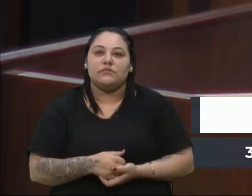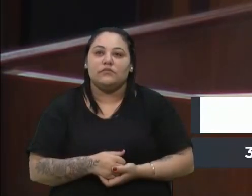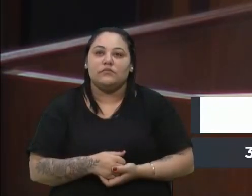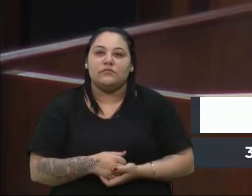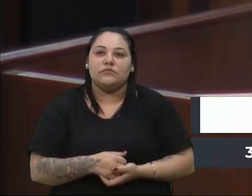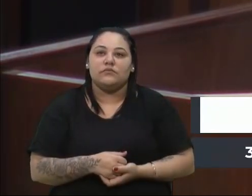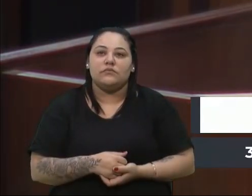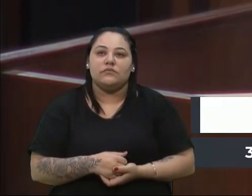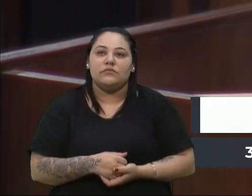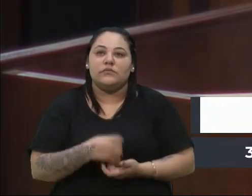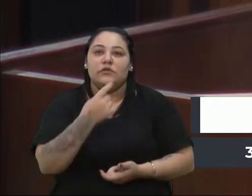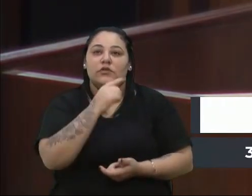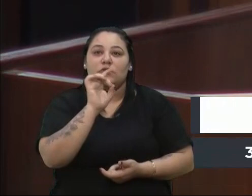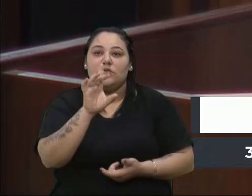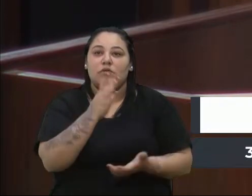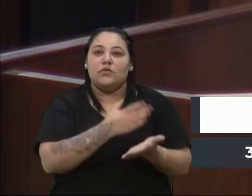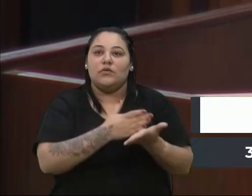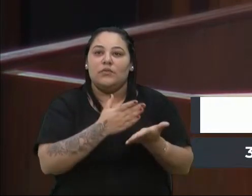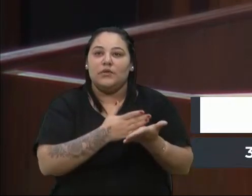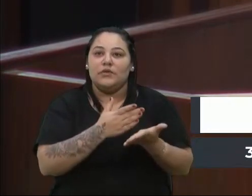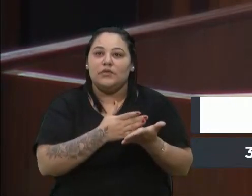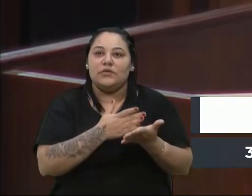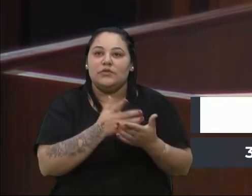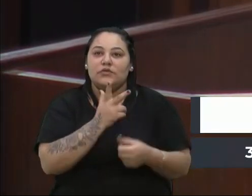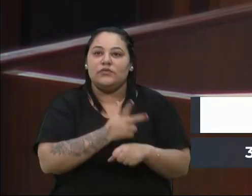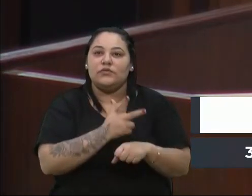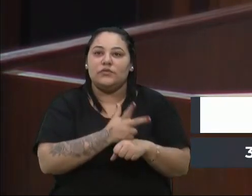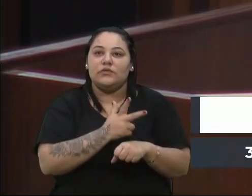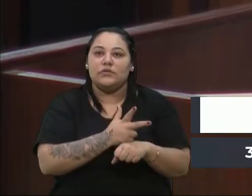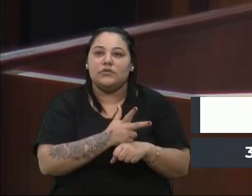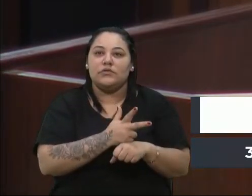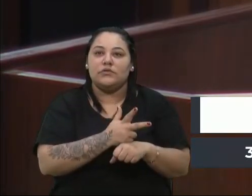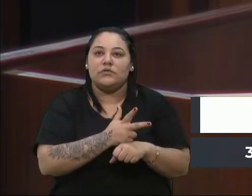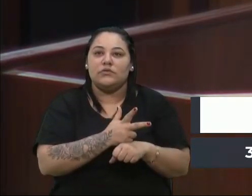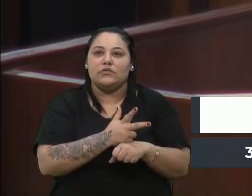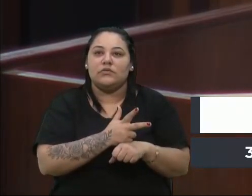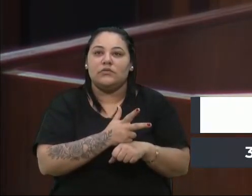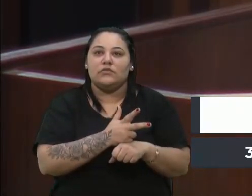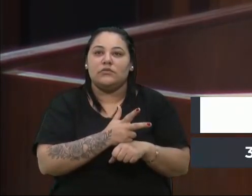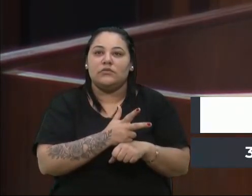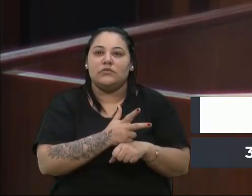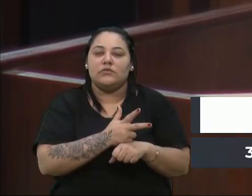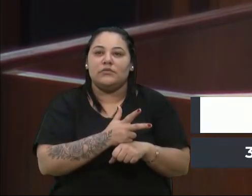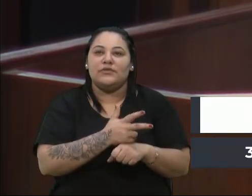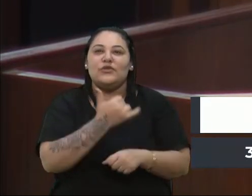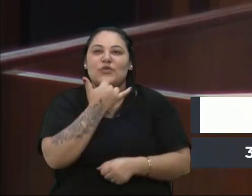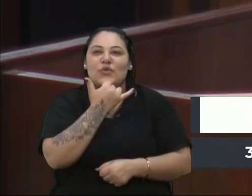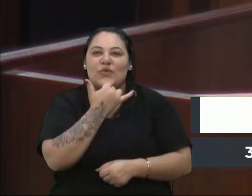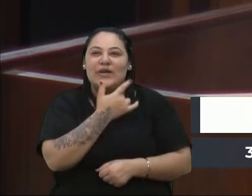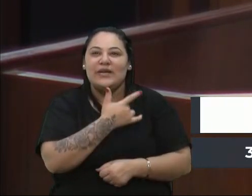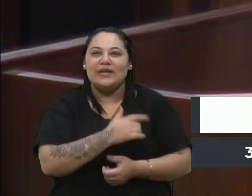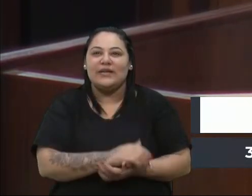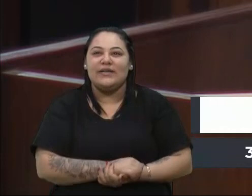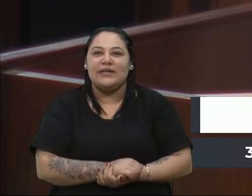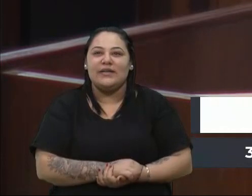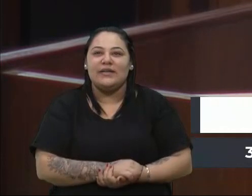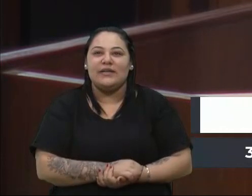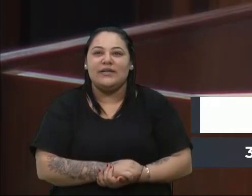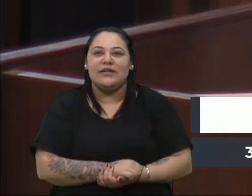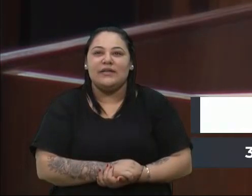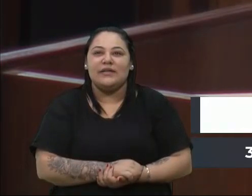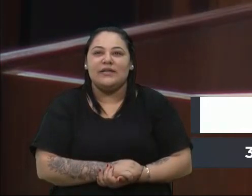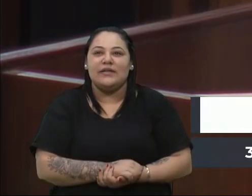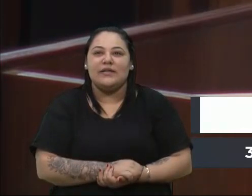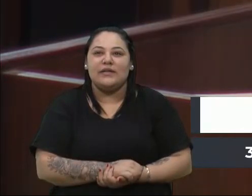do Blackbird. Oi? Desculpe, ato falho. Então, vamos ter só o início do Blackbird, só